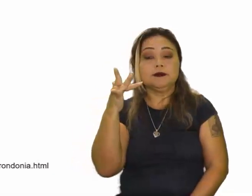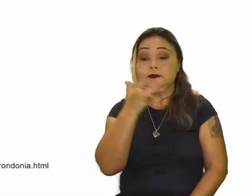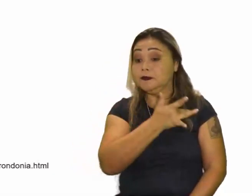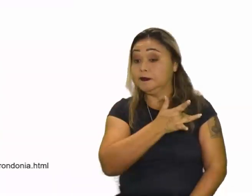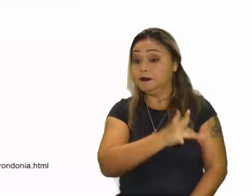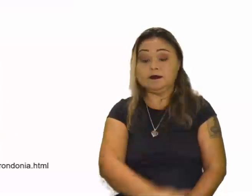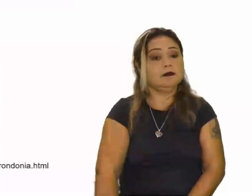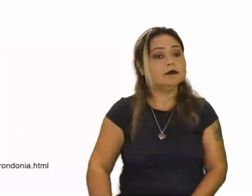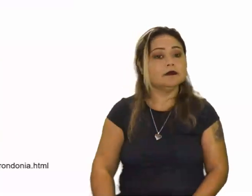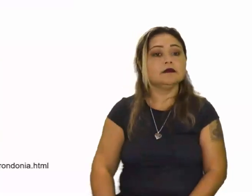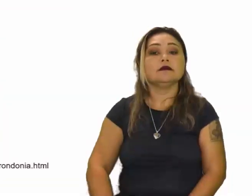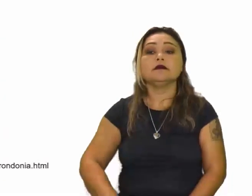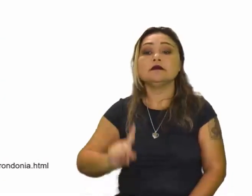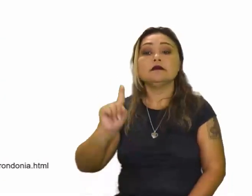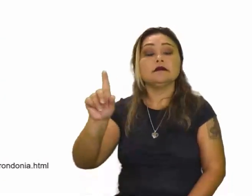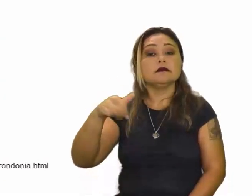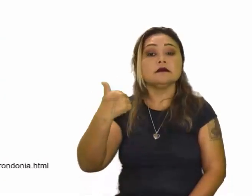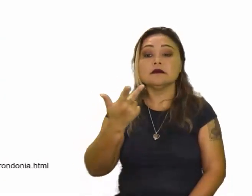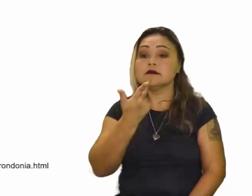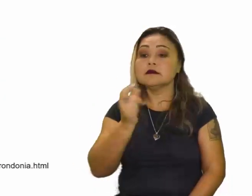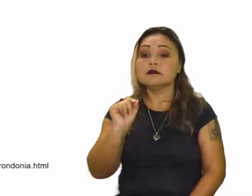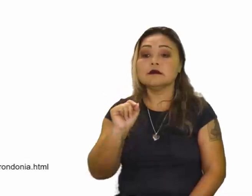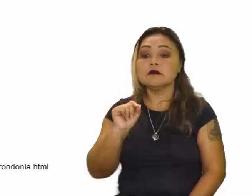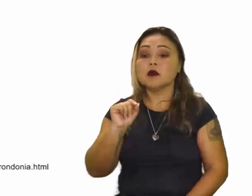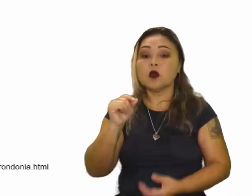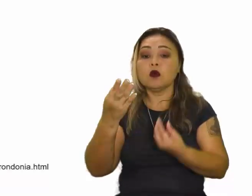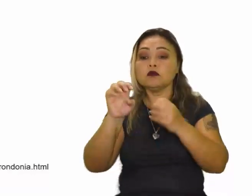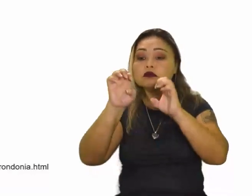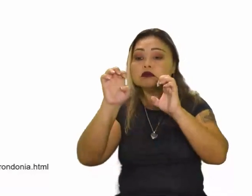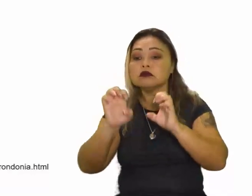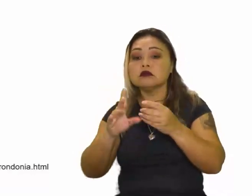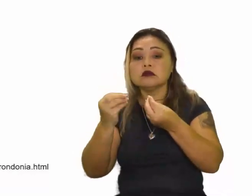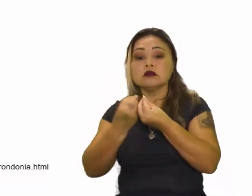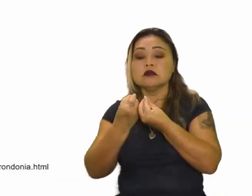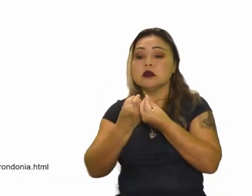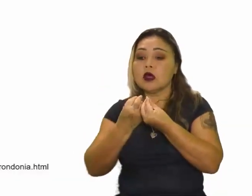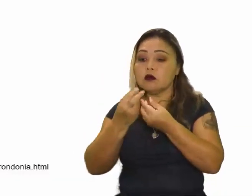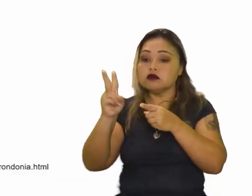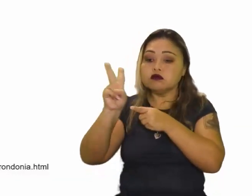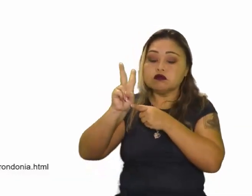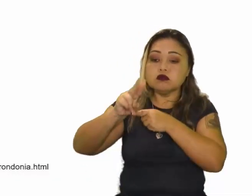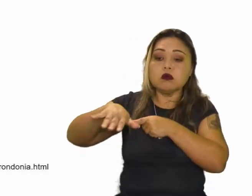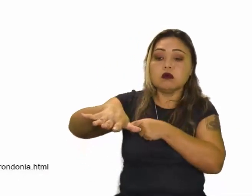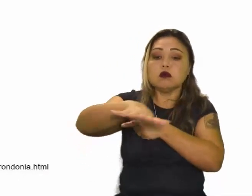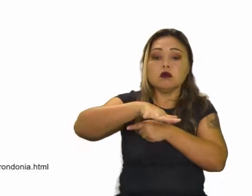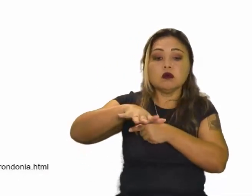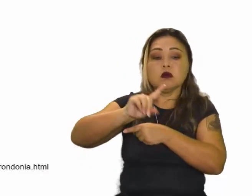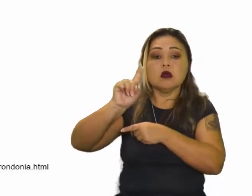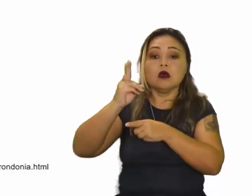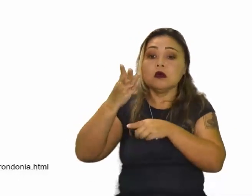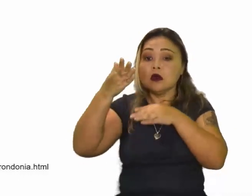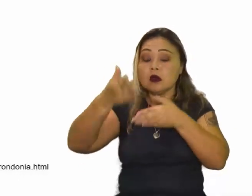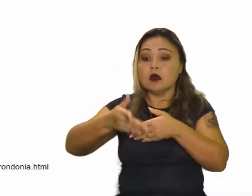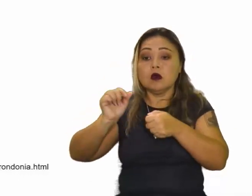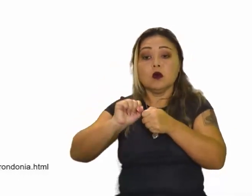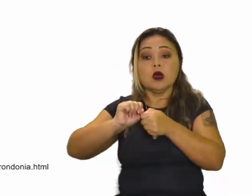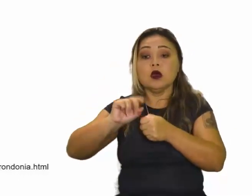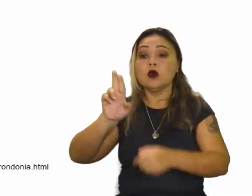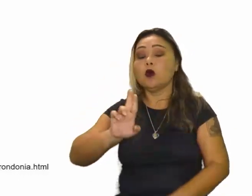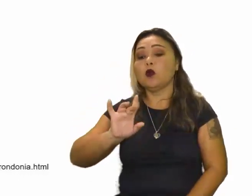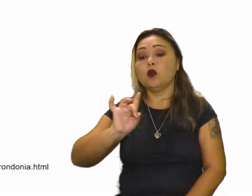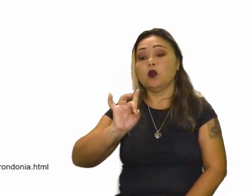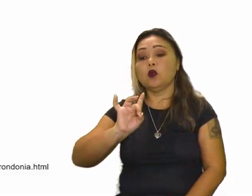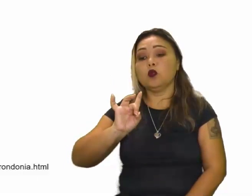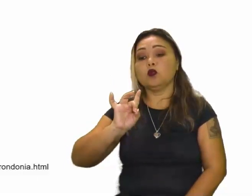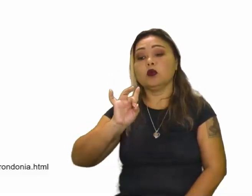delícia. Também falamos sobre a estrutura do ranário, mas antes disso, ó, só para frisar, não é